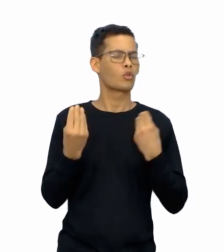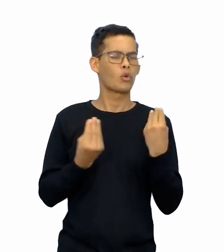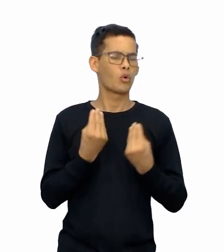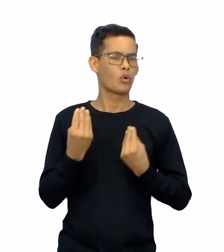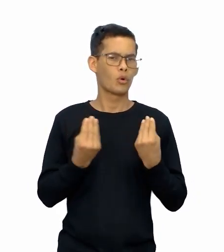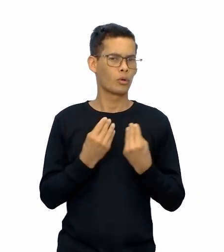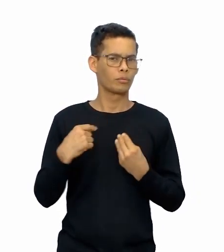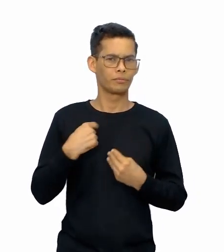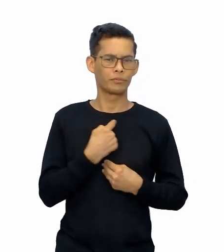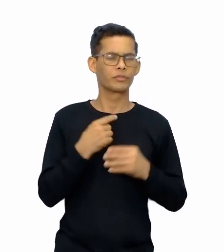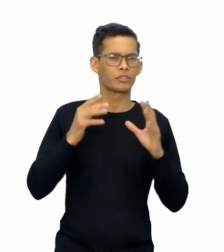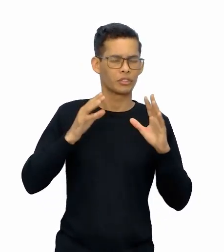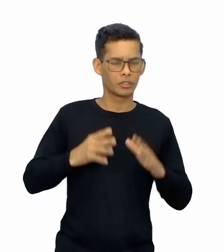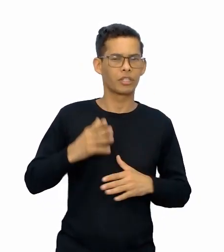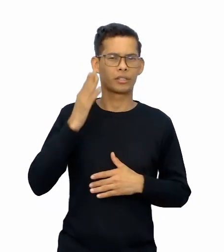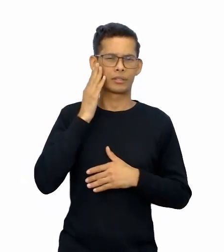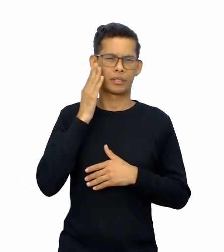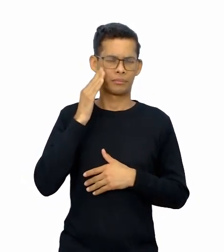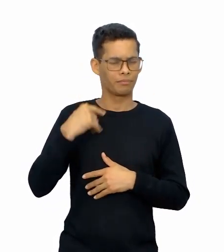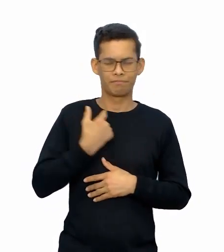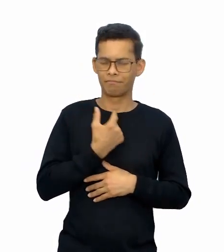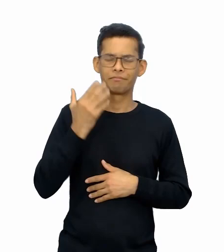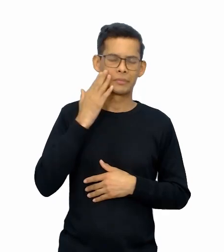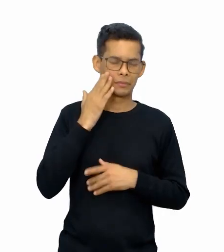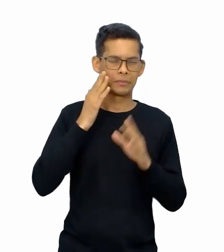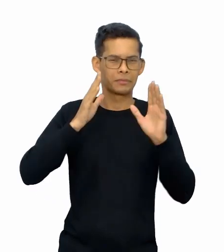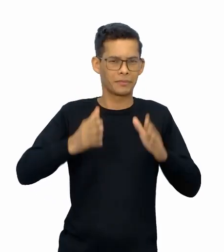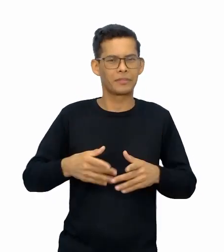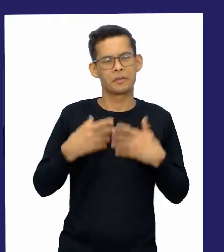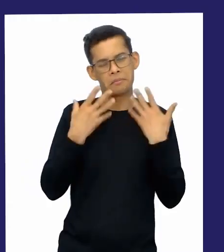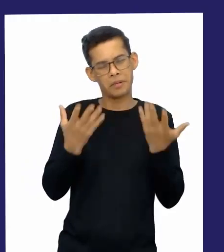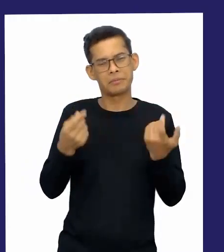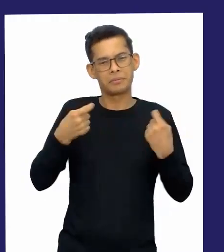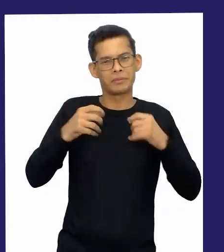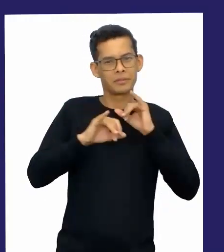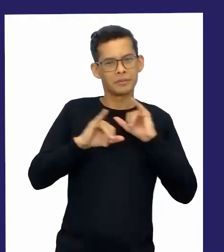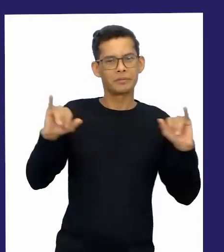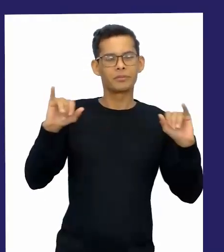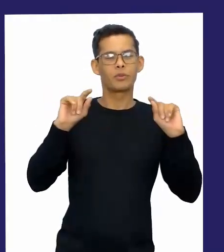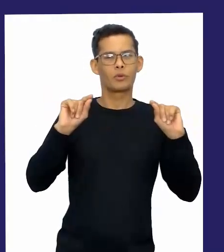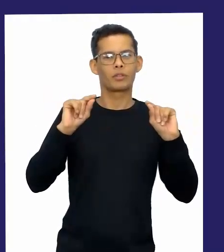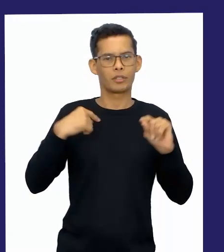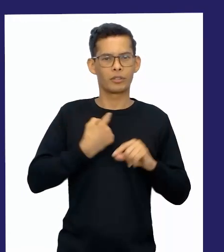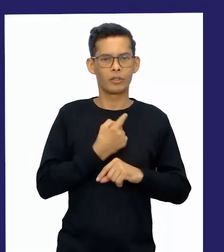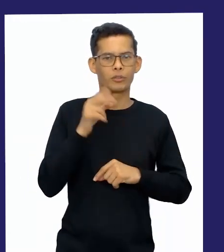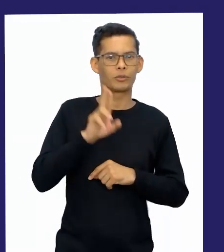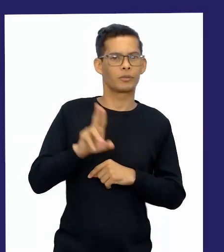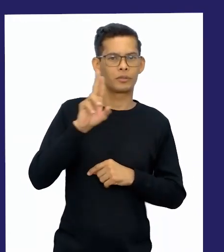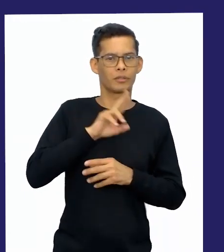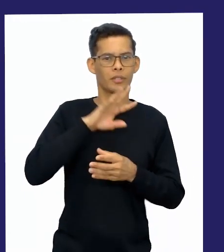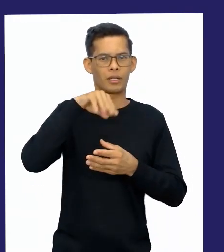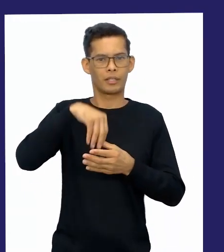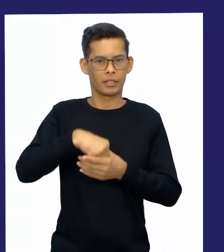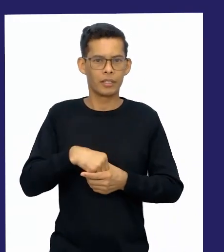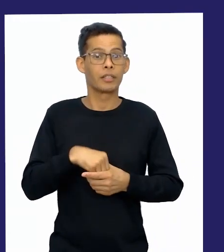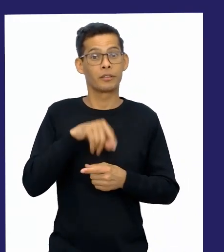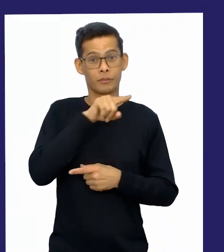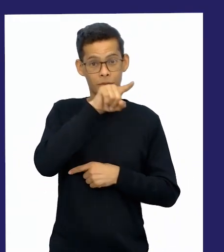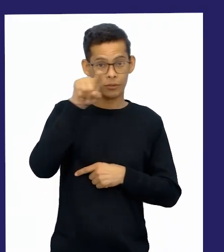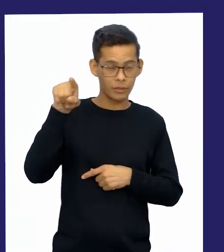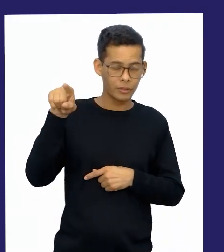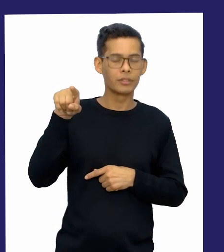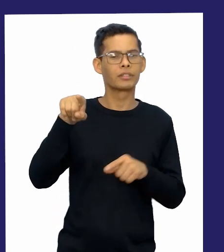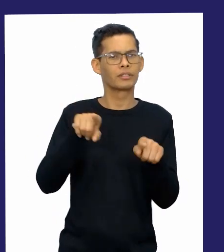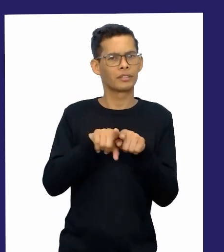Como nós já sabemos, mas é importante ressaltar, nós utilizamos aqui, e você tem